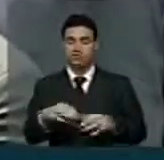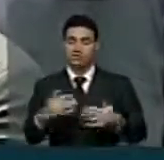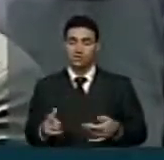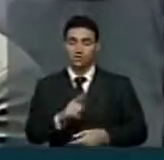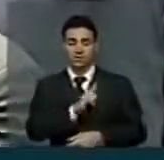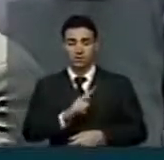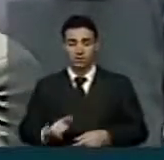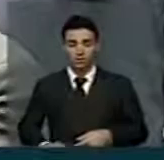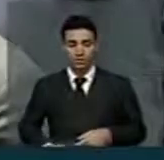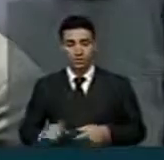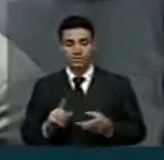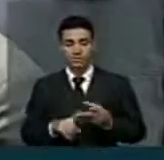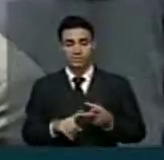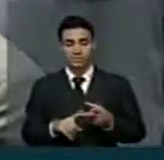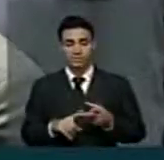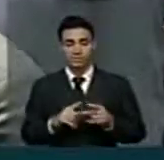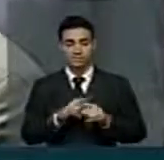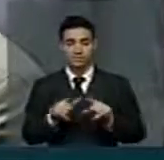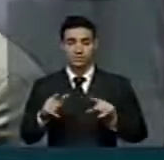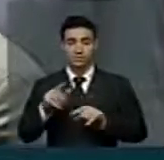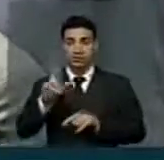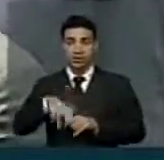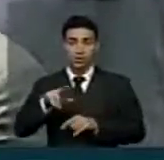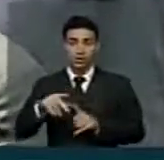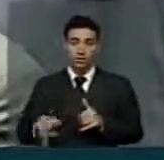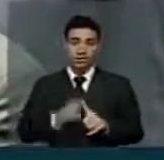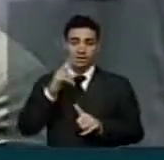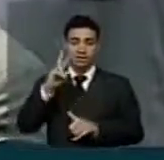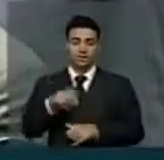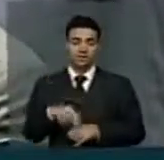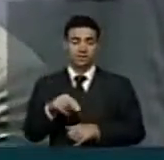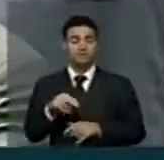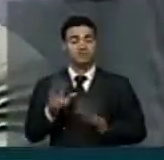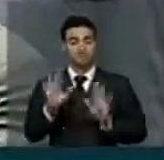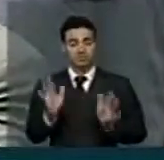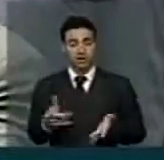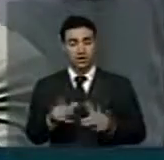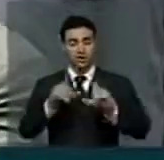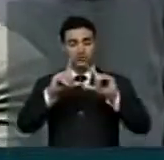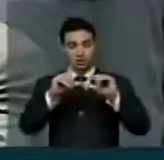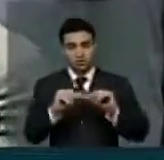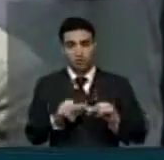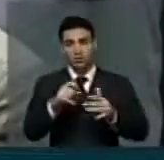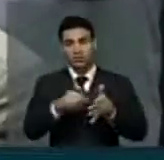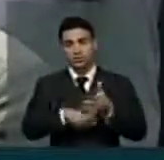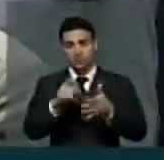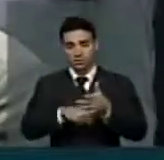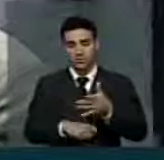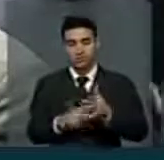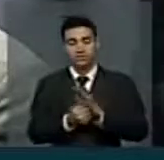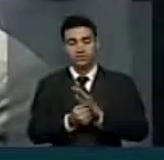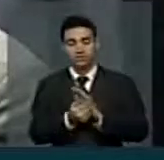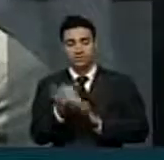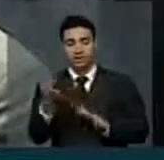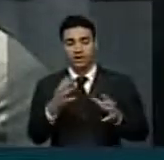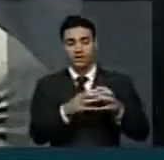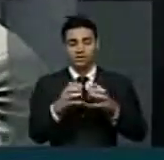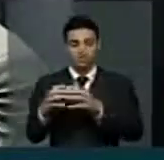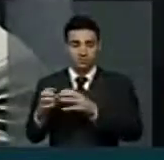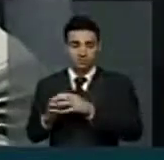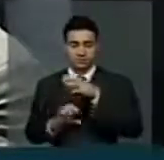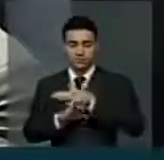governo, como nunca na história desse país, já desonerou demais vários setores